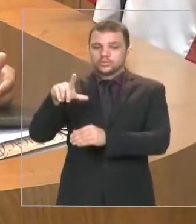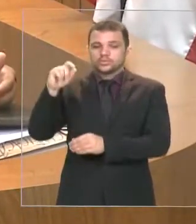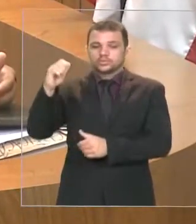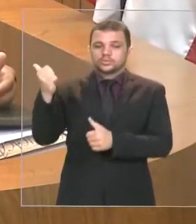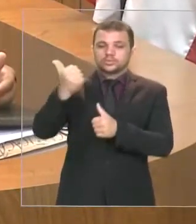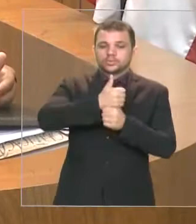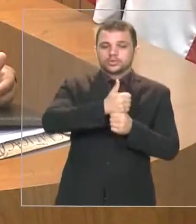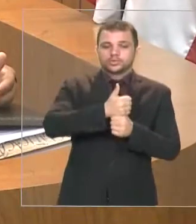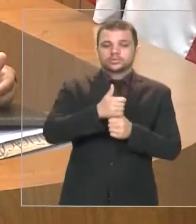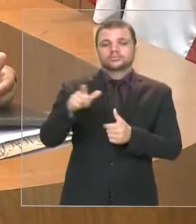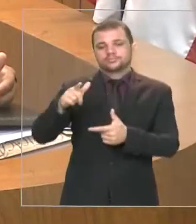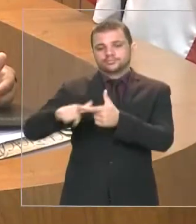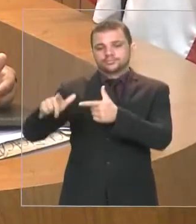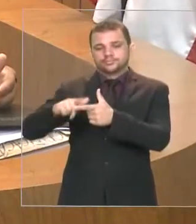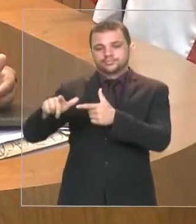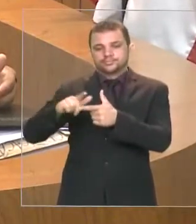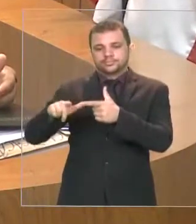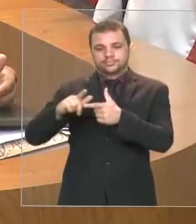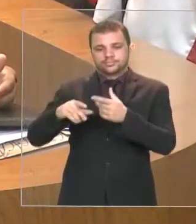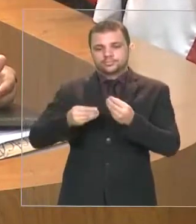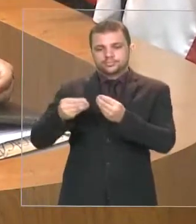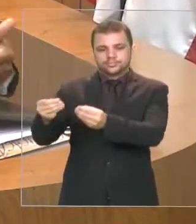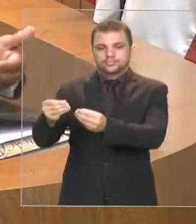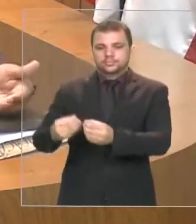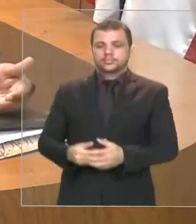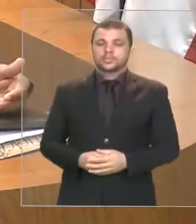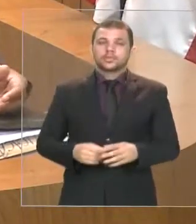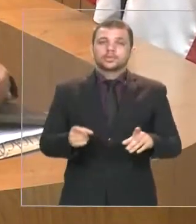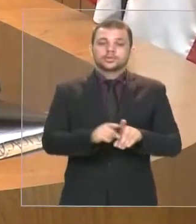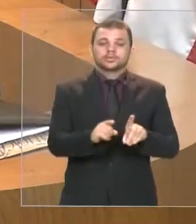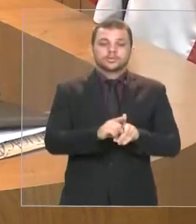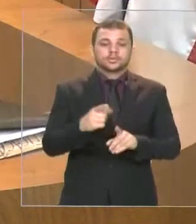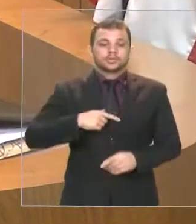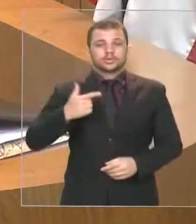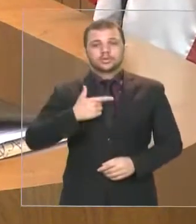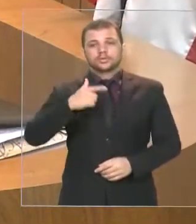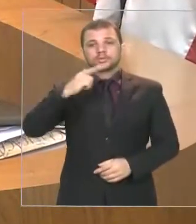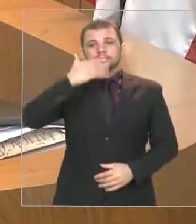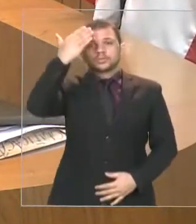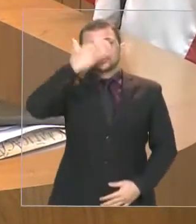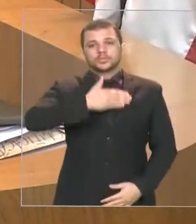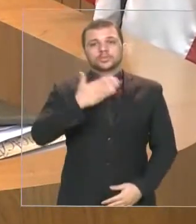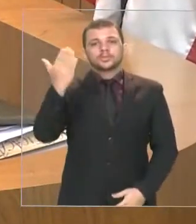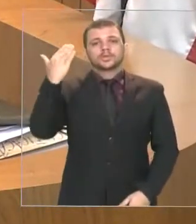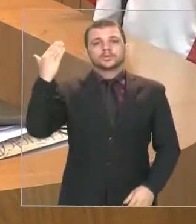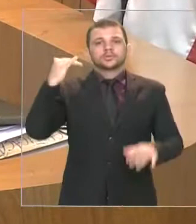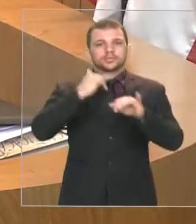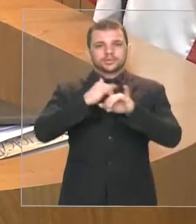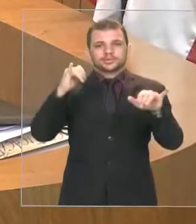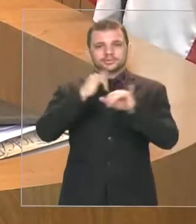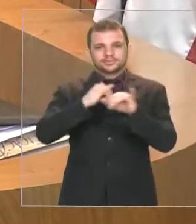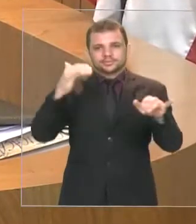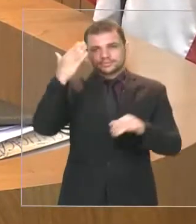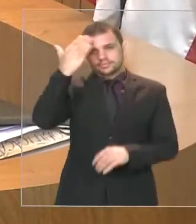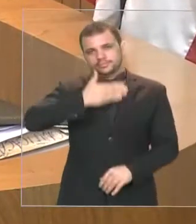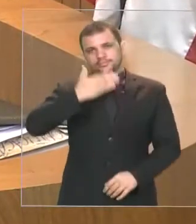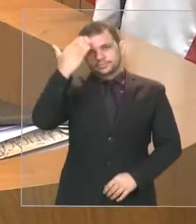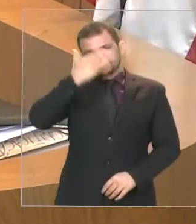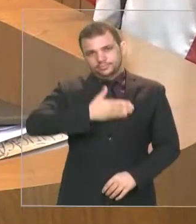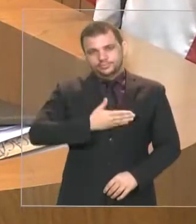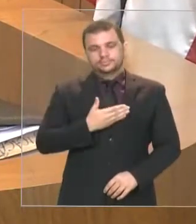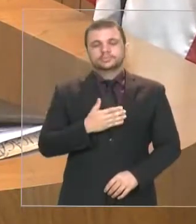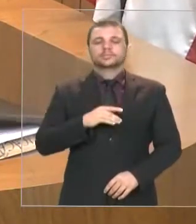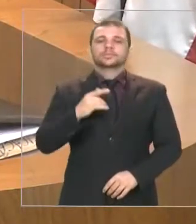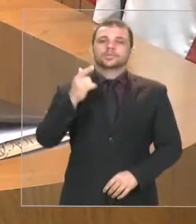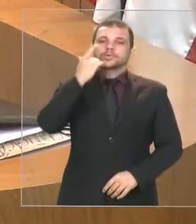tiveram, com essas promessas de campanha, o ápice da sua